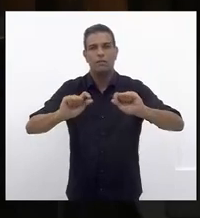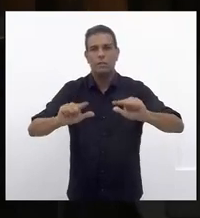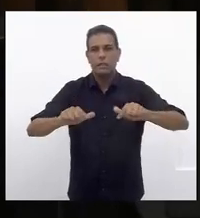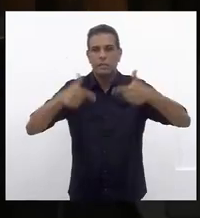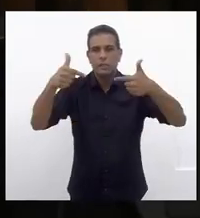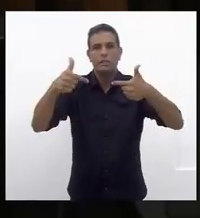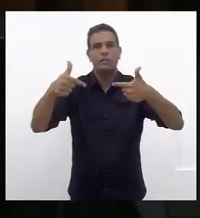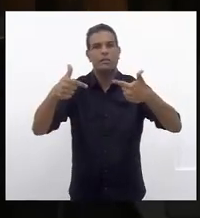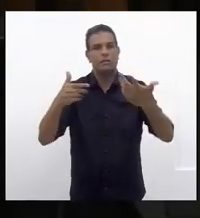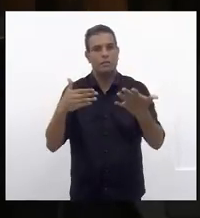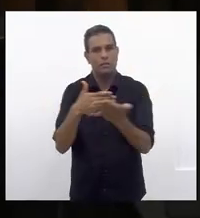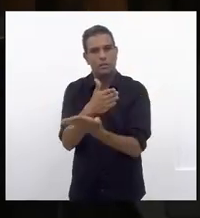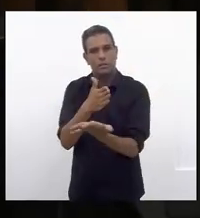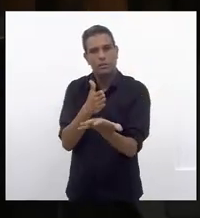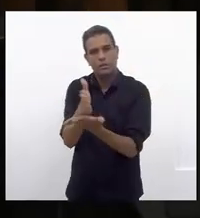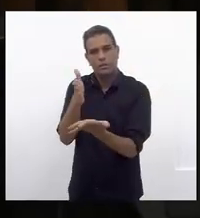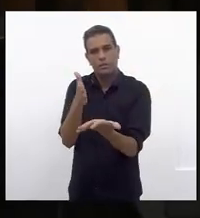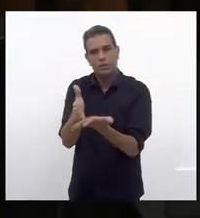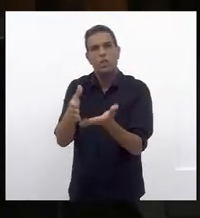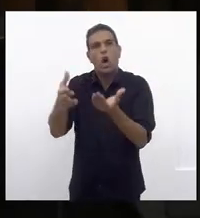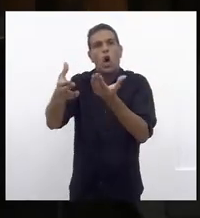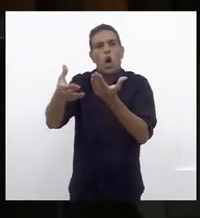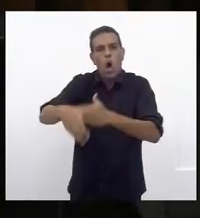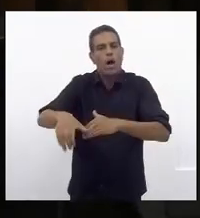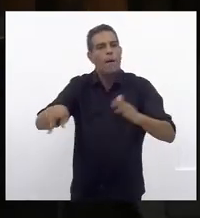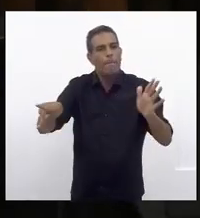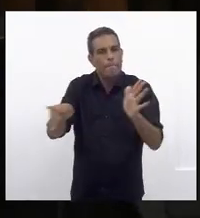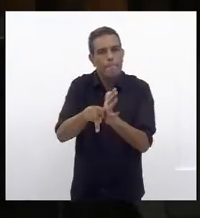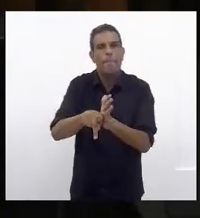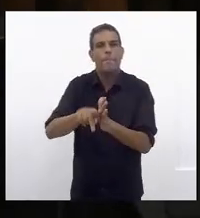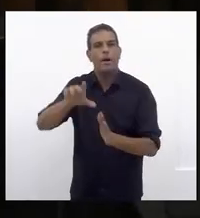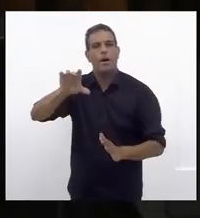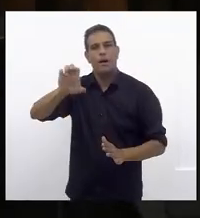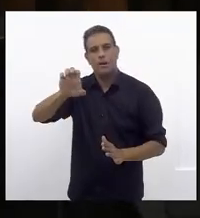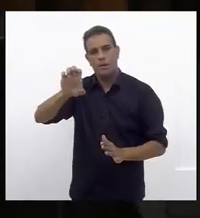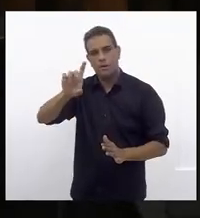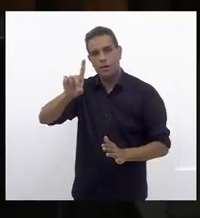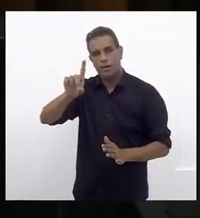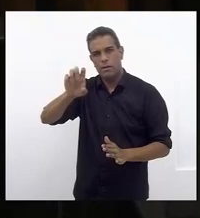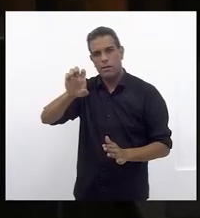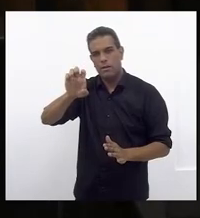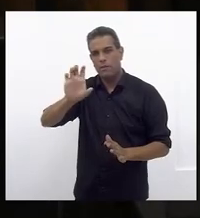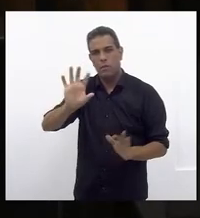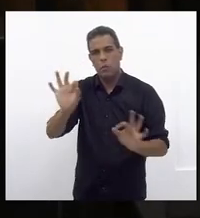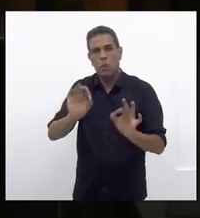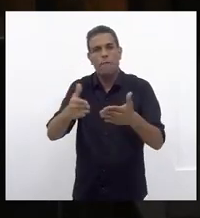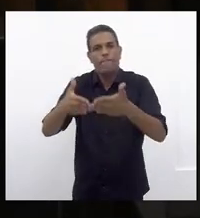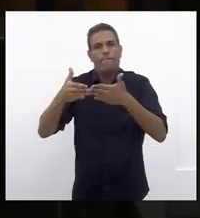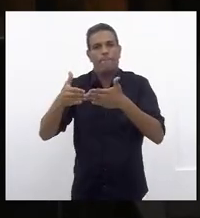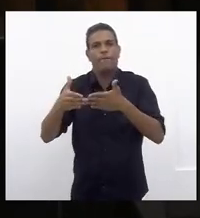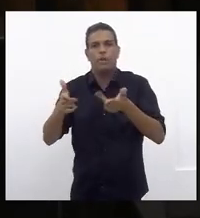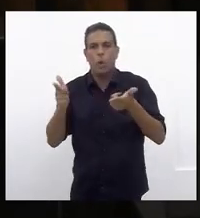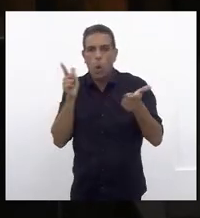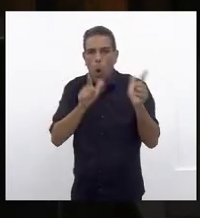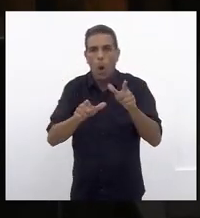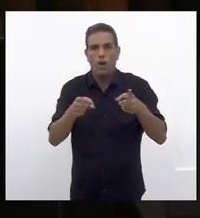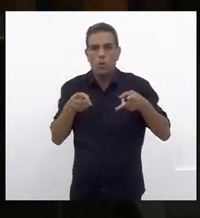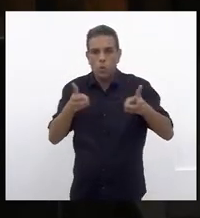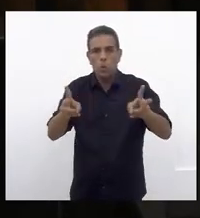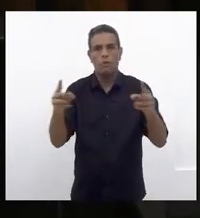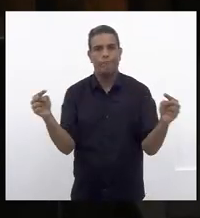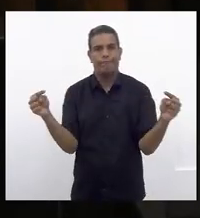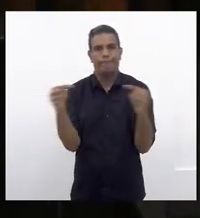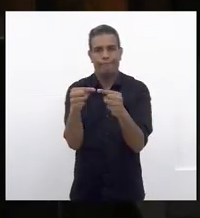trabalhadores concursados da SEDAI não fiquem no relento. Conto com a intervenção do